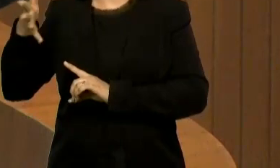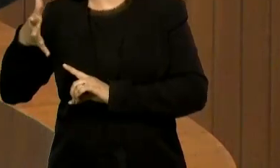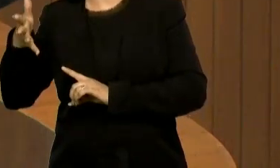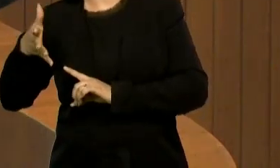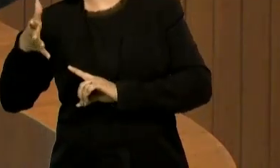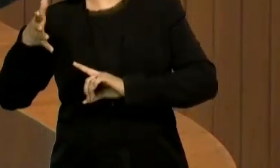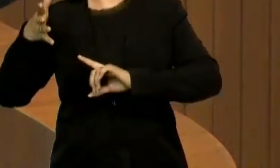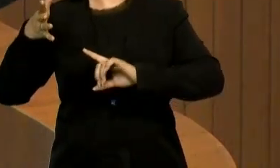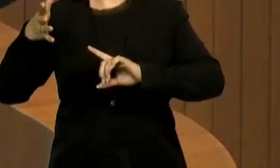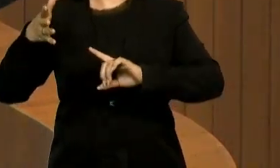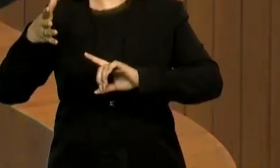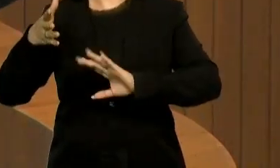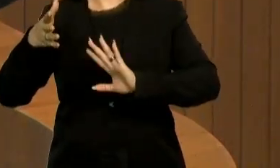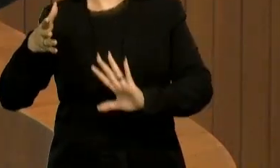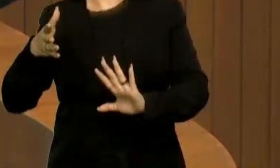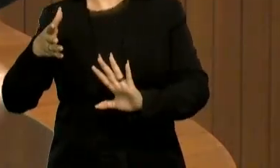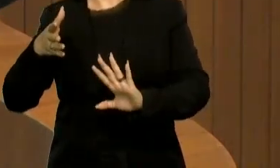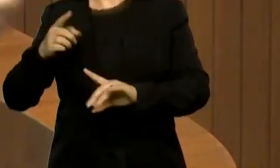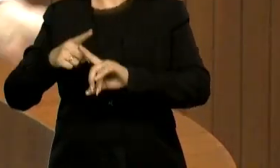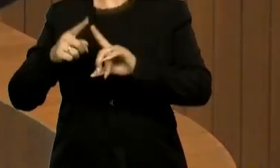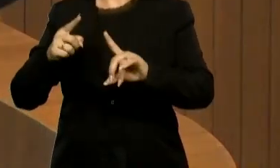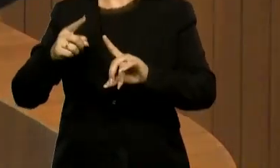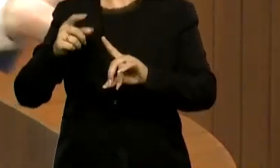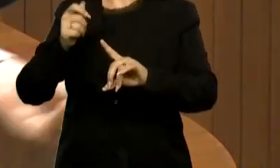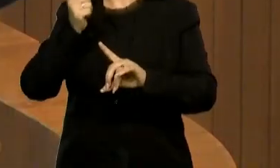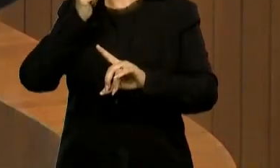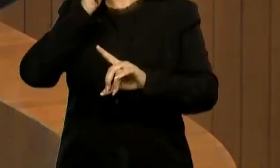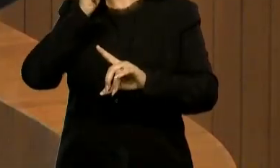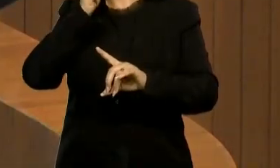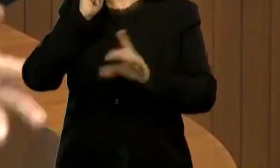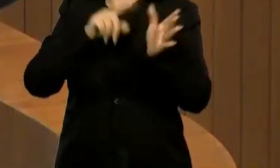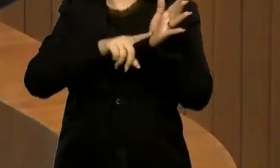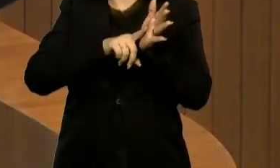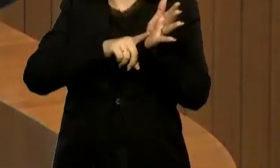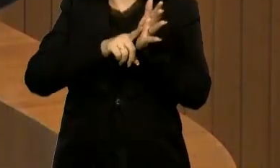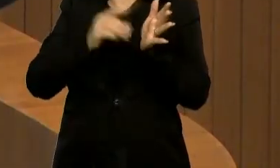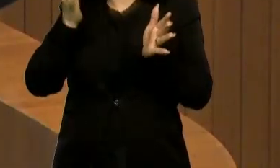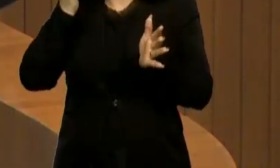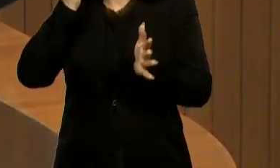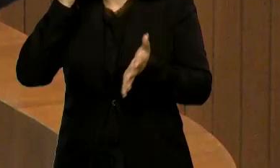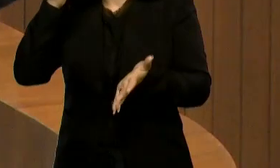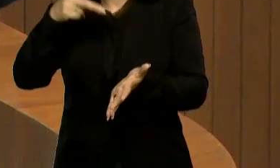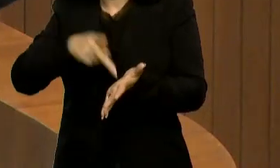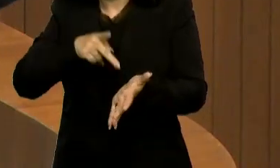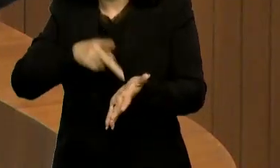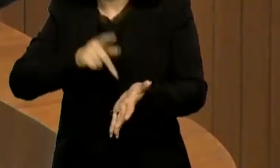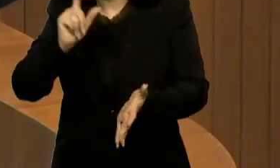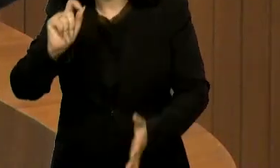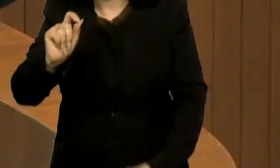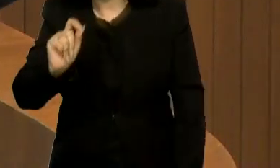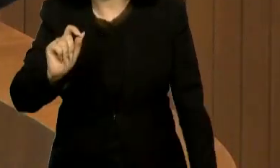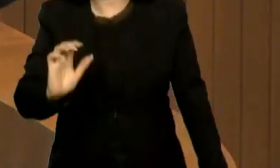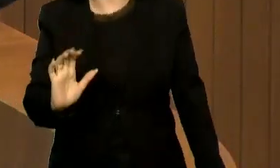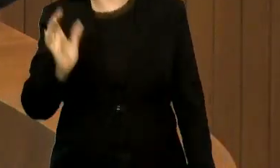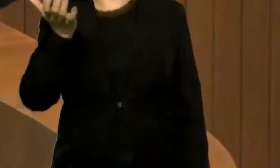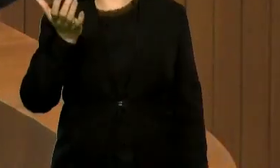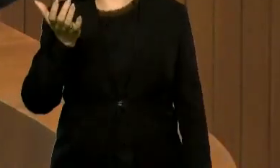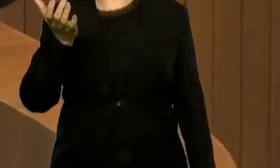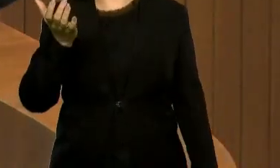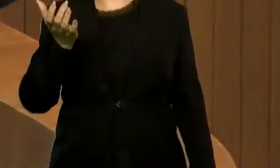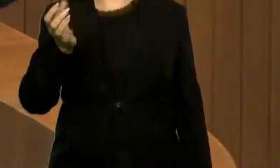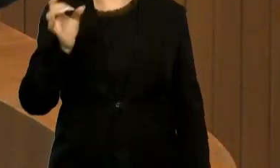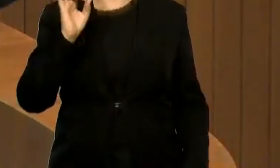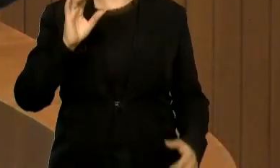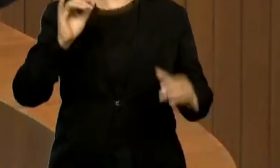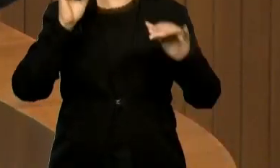sem averiguar as situações reais do que aconteceu, do que acontece, e apenas ficar jogando contra o